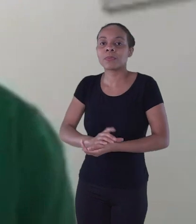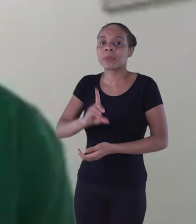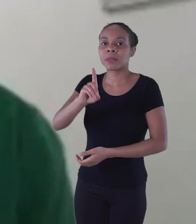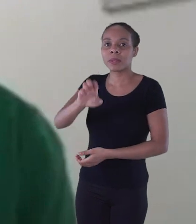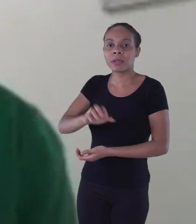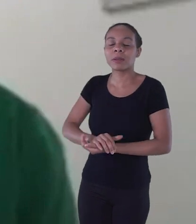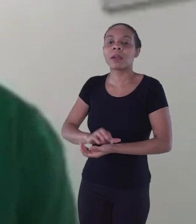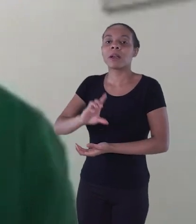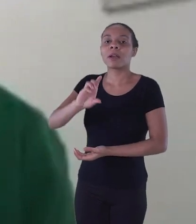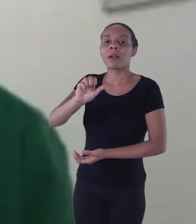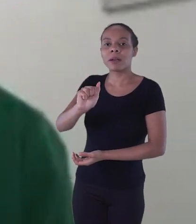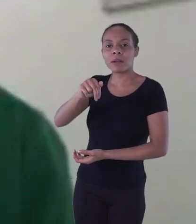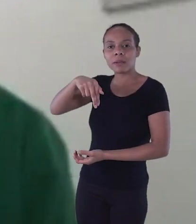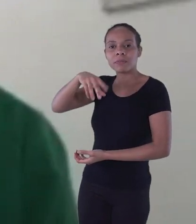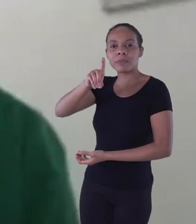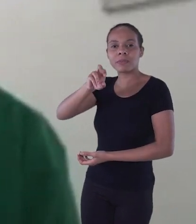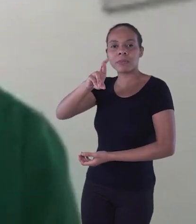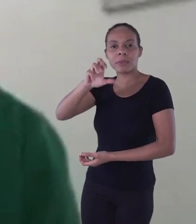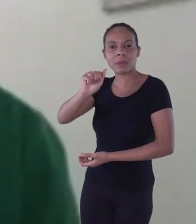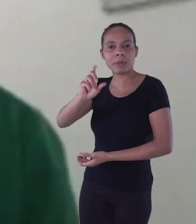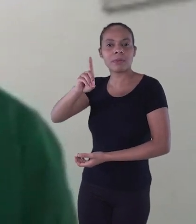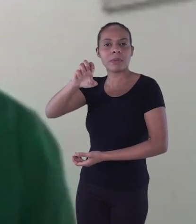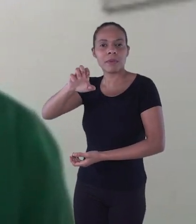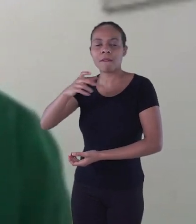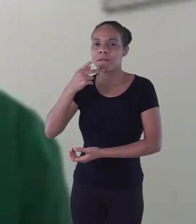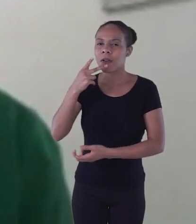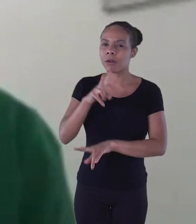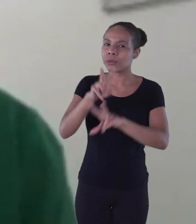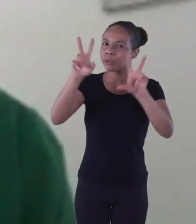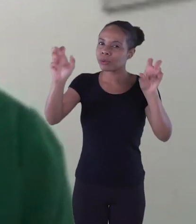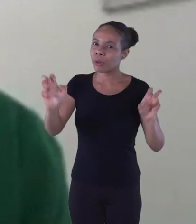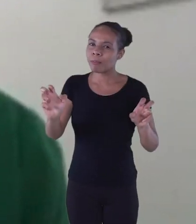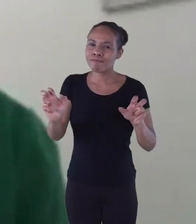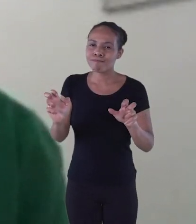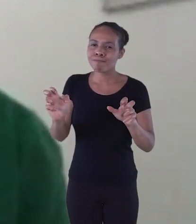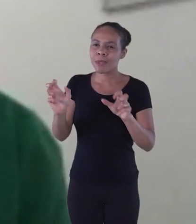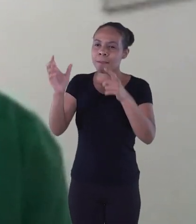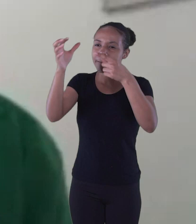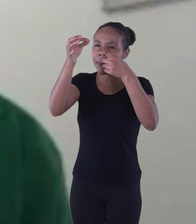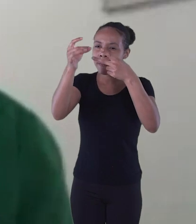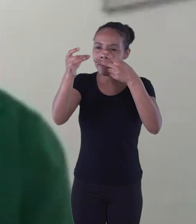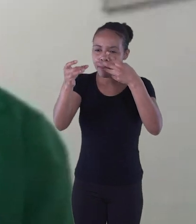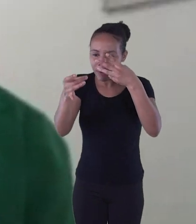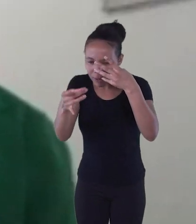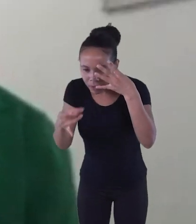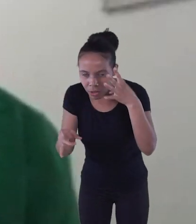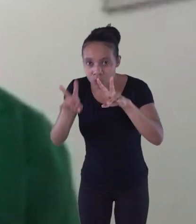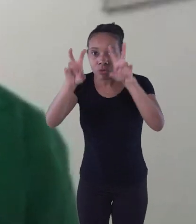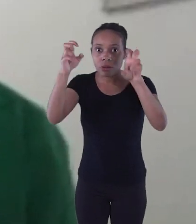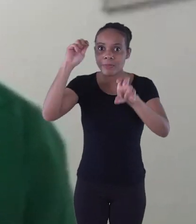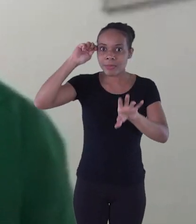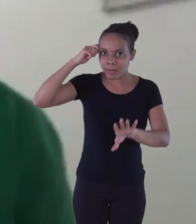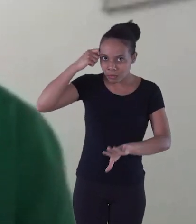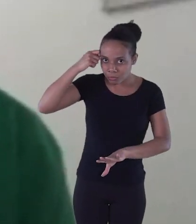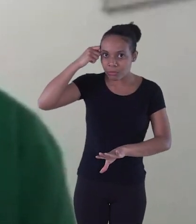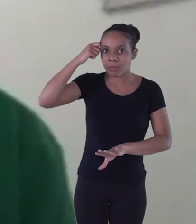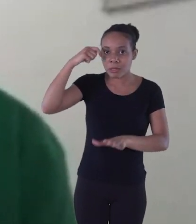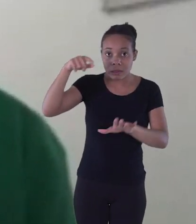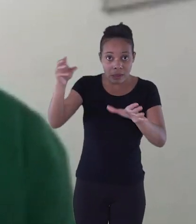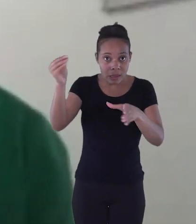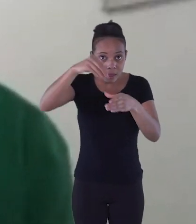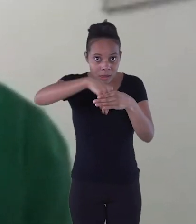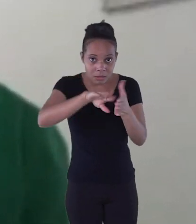os aspectos da negritude da literatura do Mário de Andrade, e até